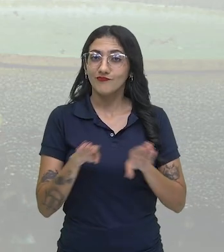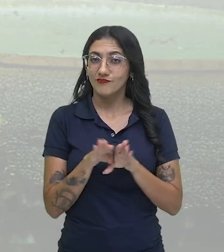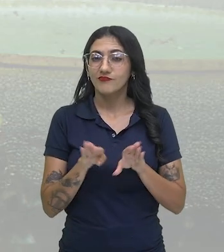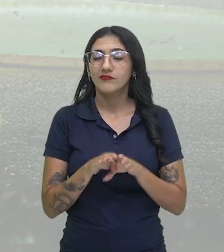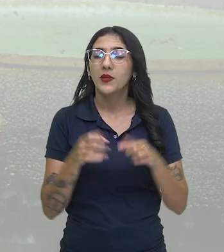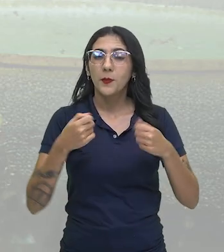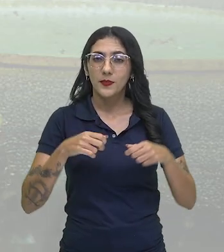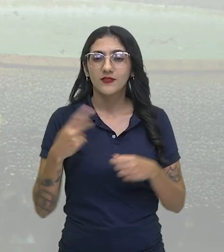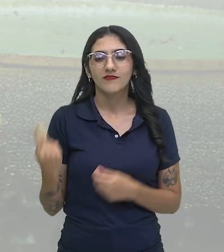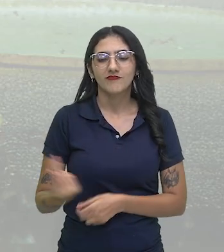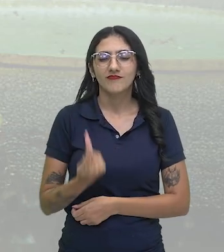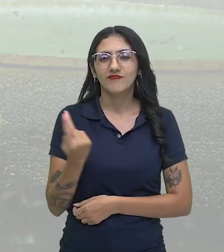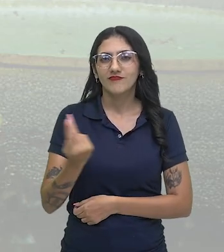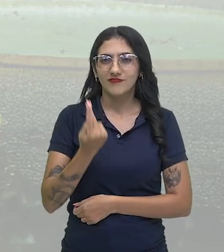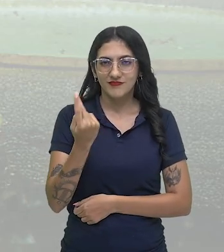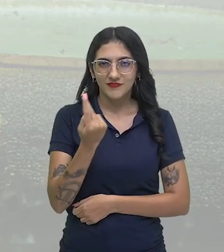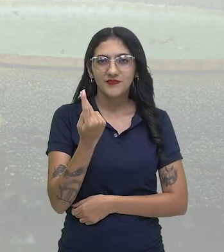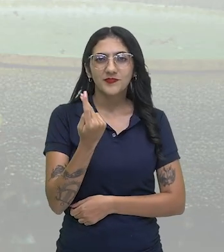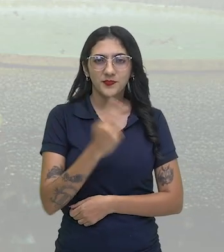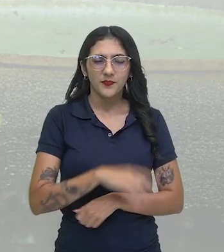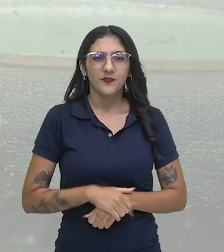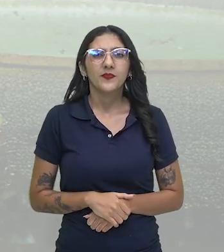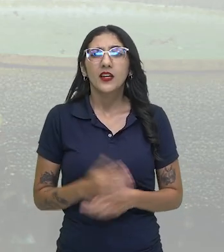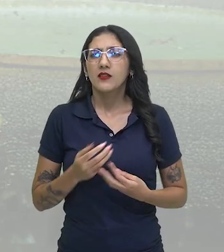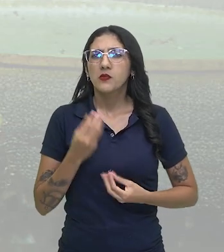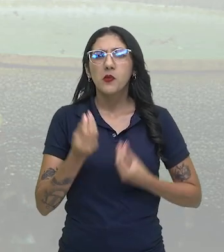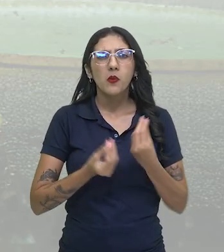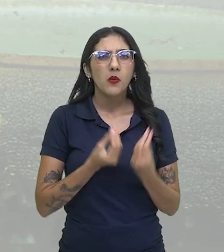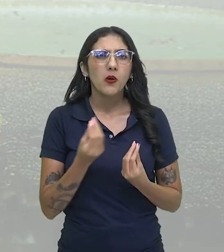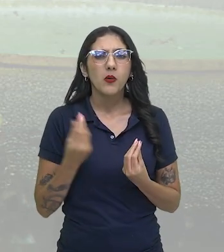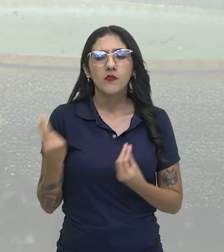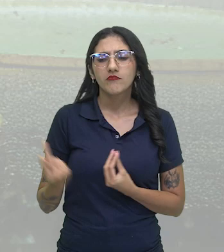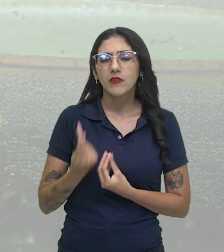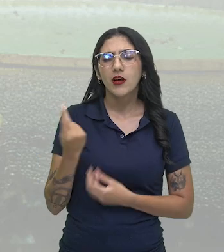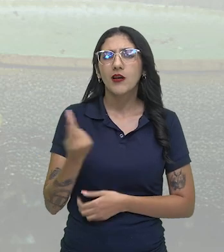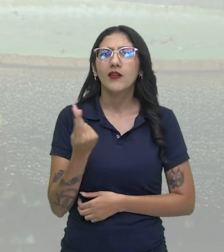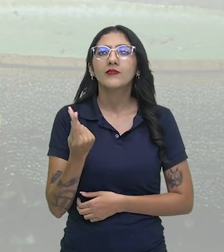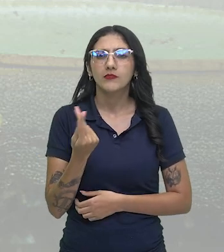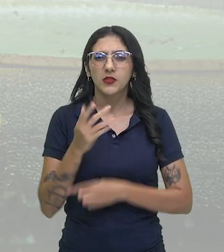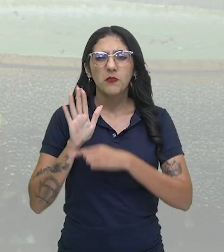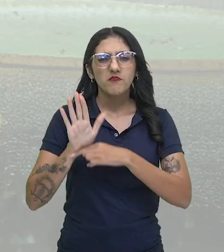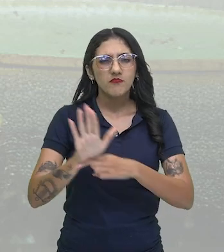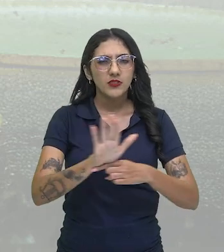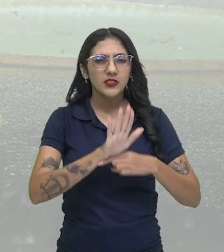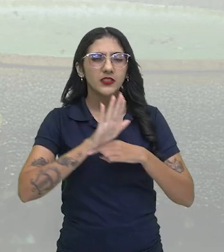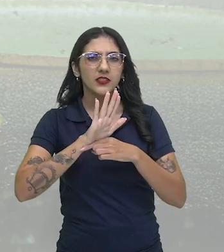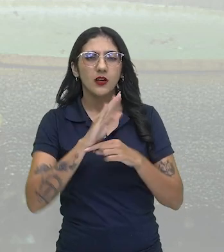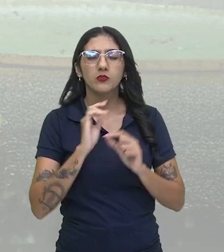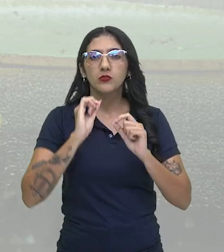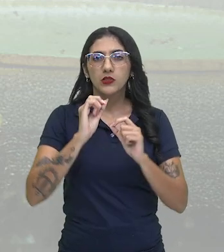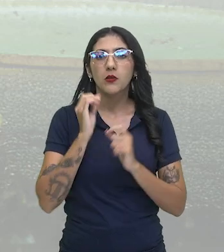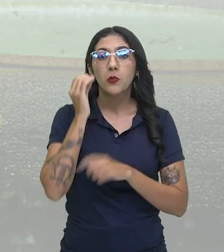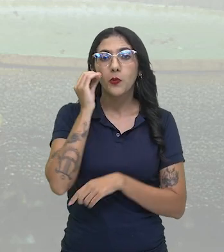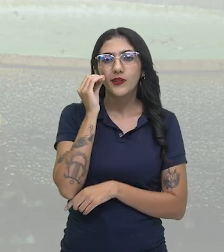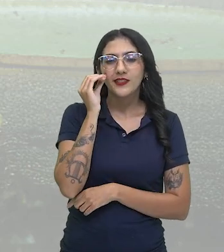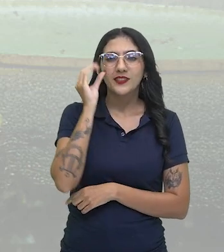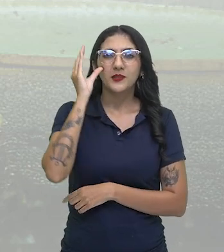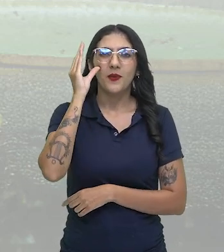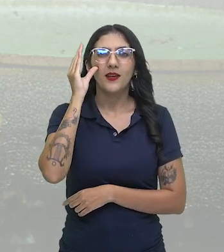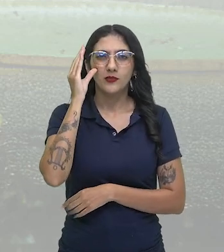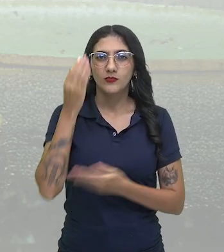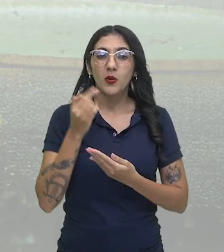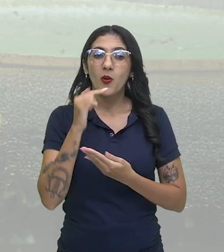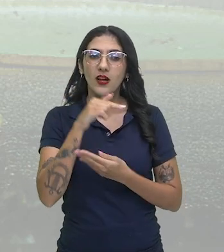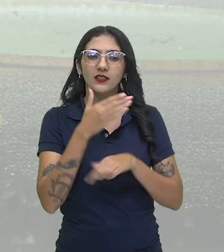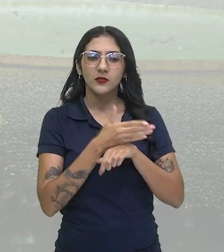vamos também valorizar. E como a gente valoriza, professora? Mostrando aí saberes, porque afinal essas